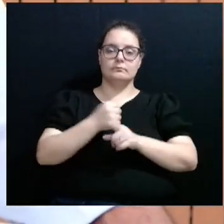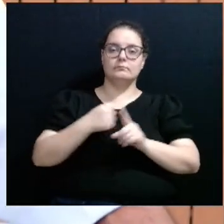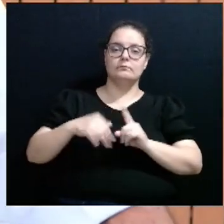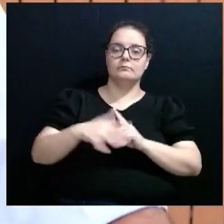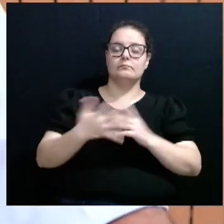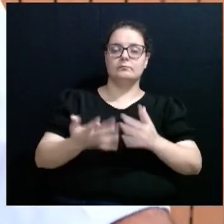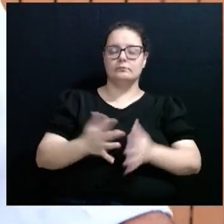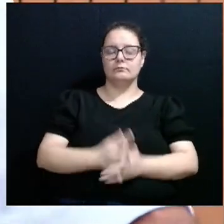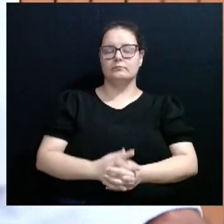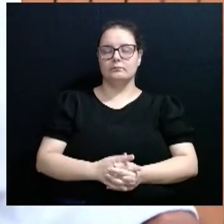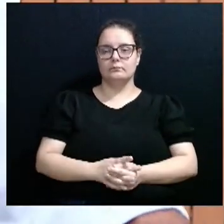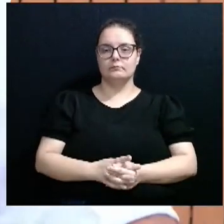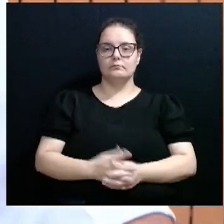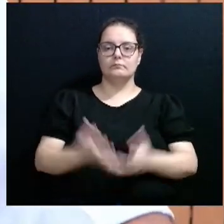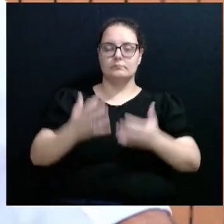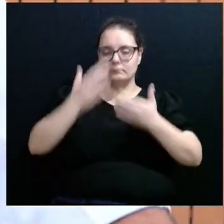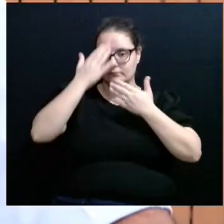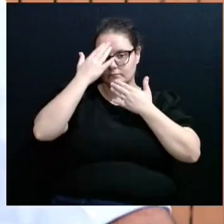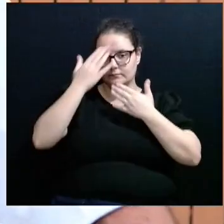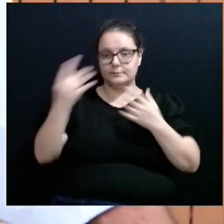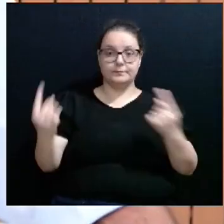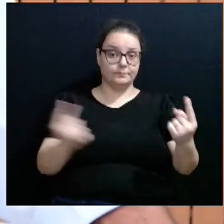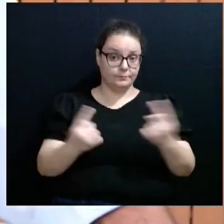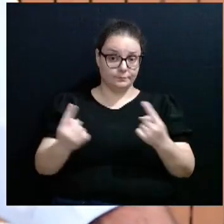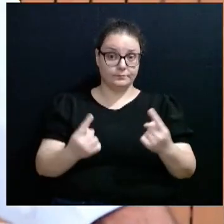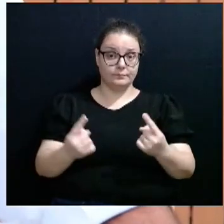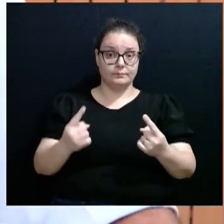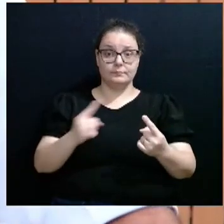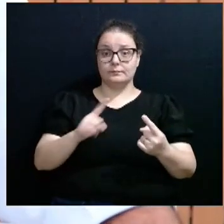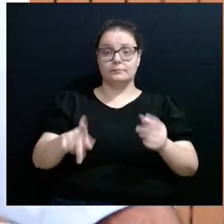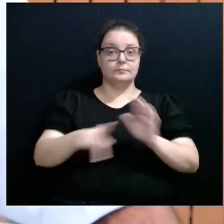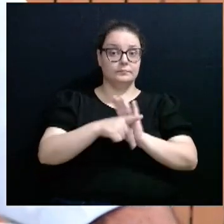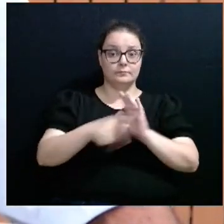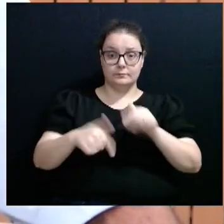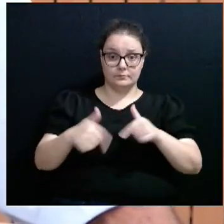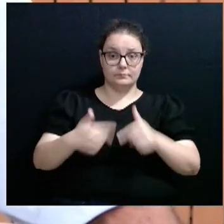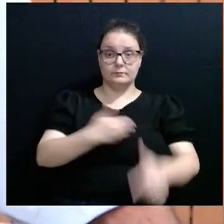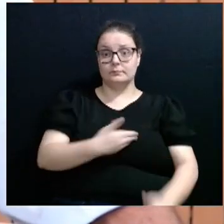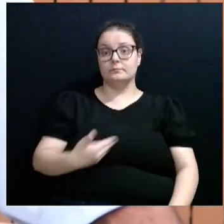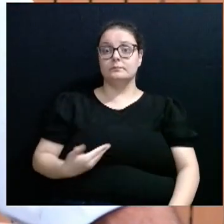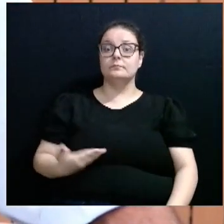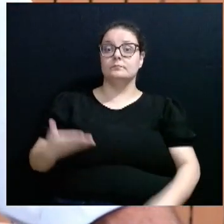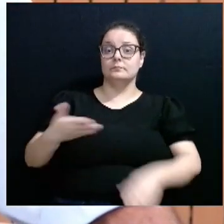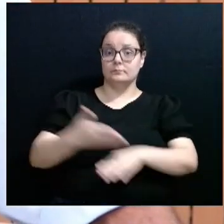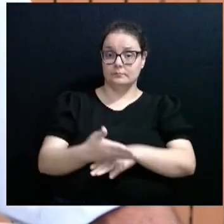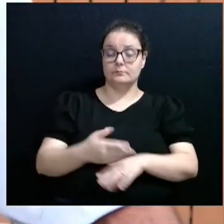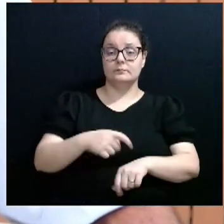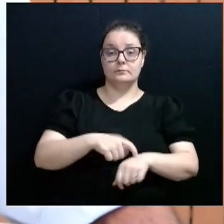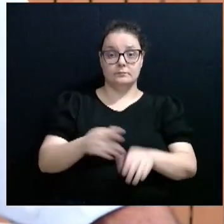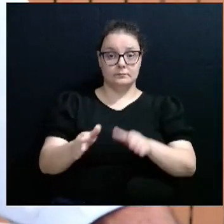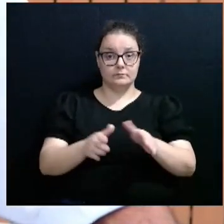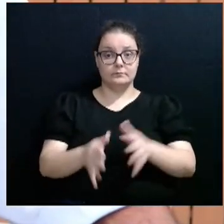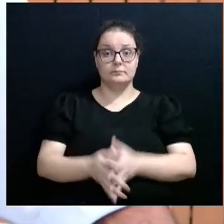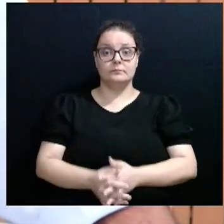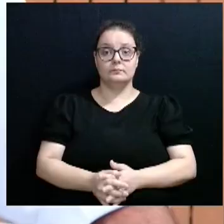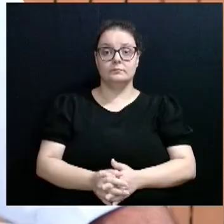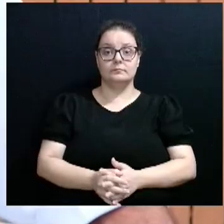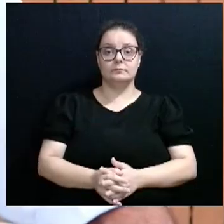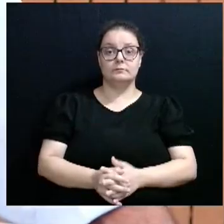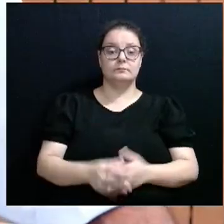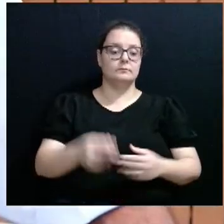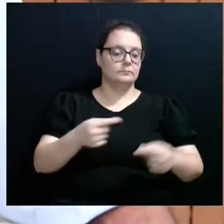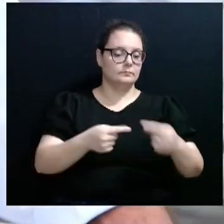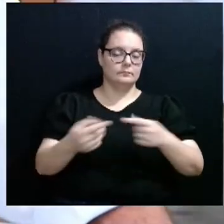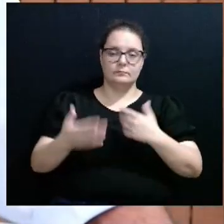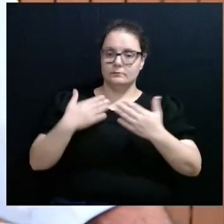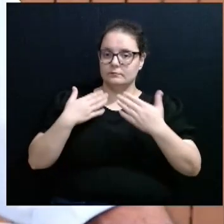agradecer aqueles que vieram, que não são da Câmara e que vieram participar desse momento, a discussão, o debate e reflexão